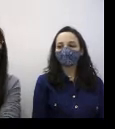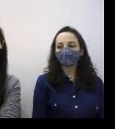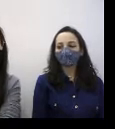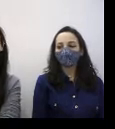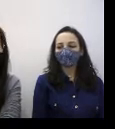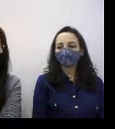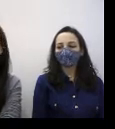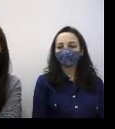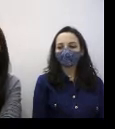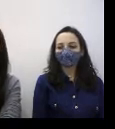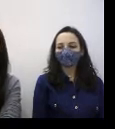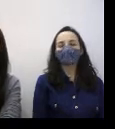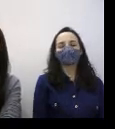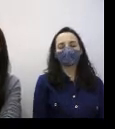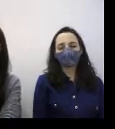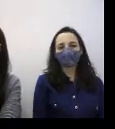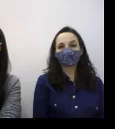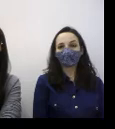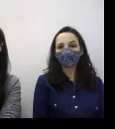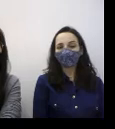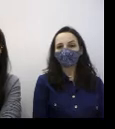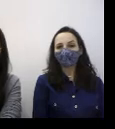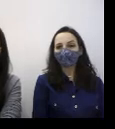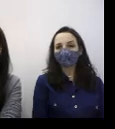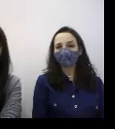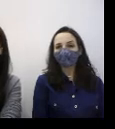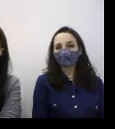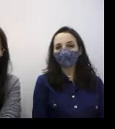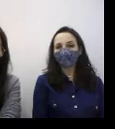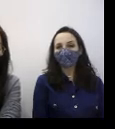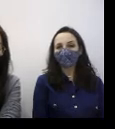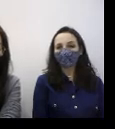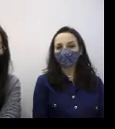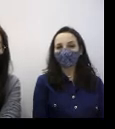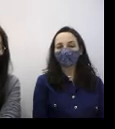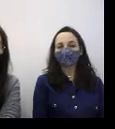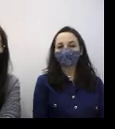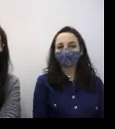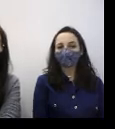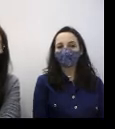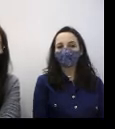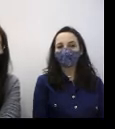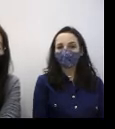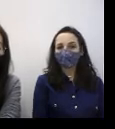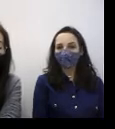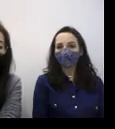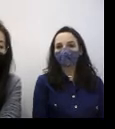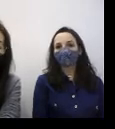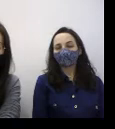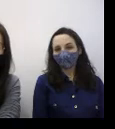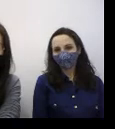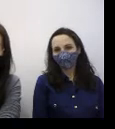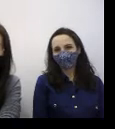médico, acompanhamento psicoterápico, fazer uma atividade física regular, né, que a gente já conversou